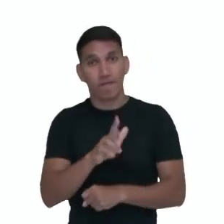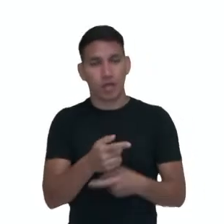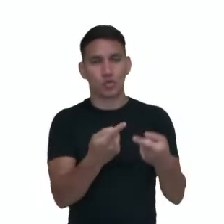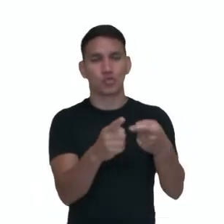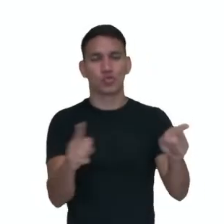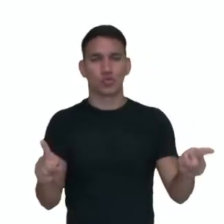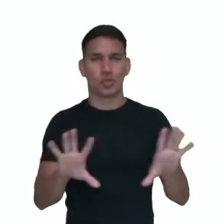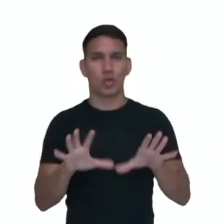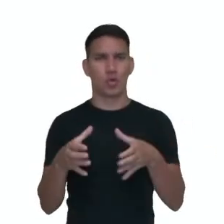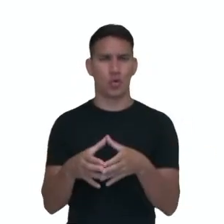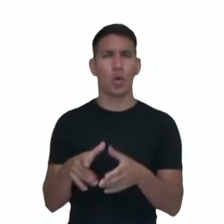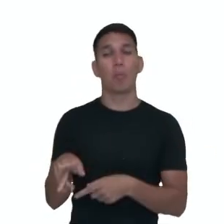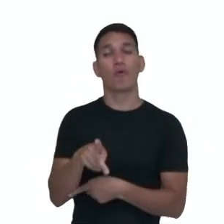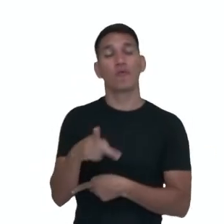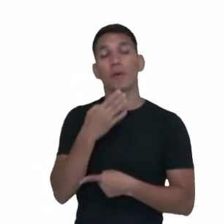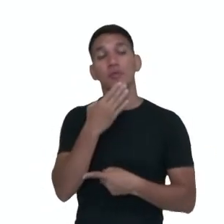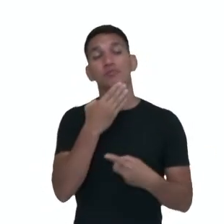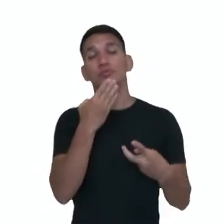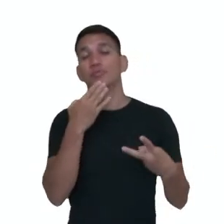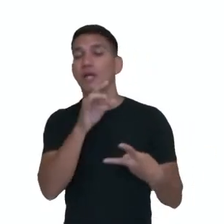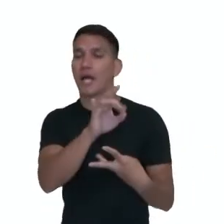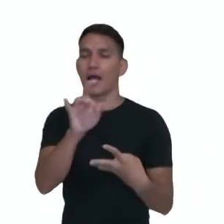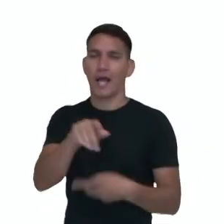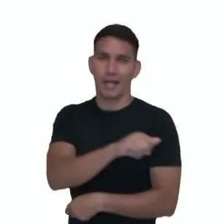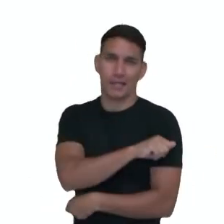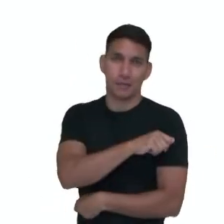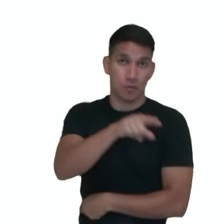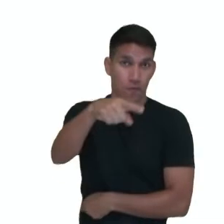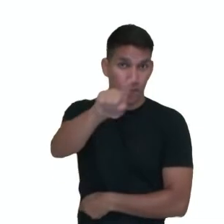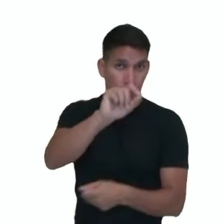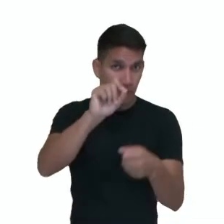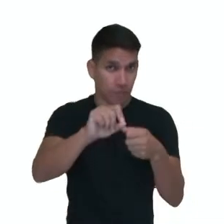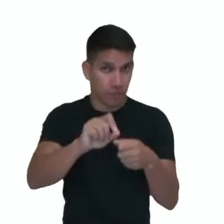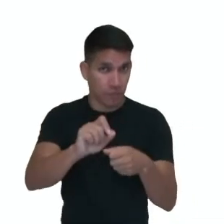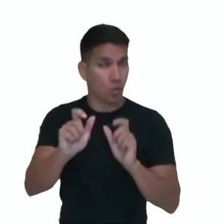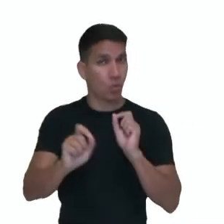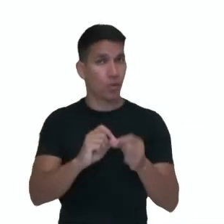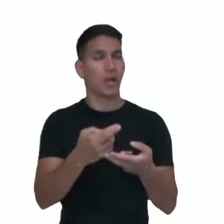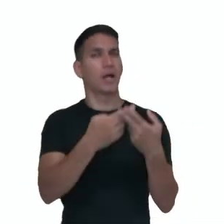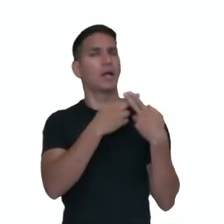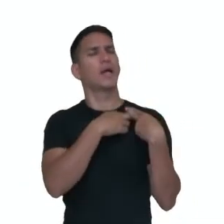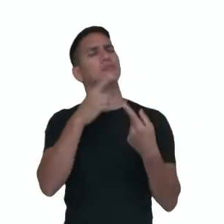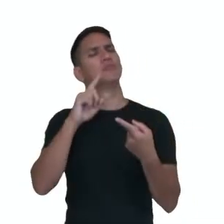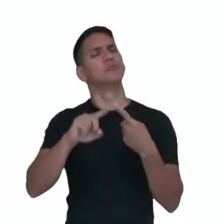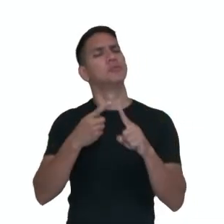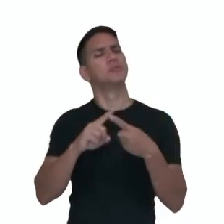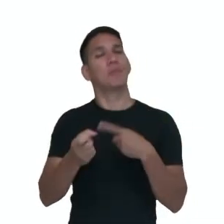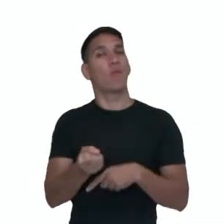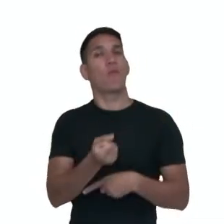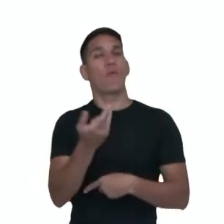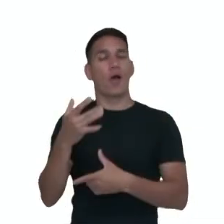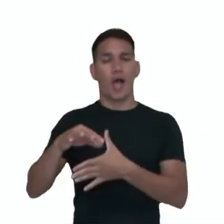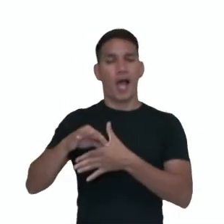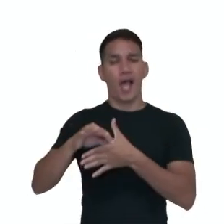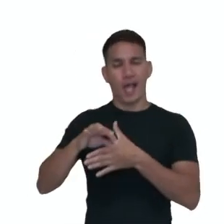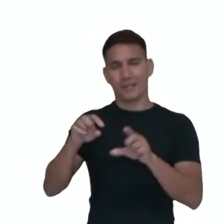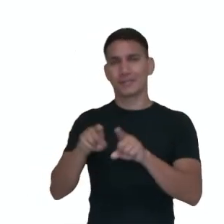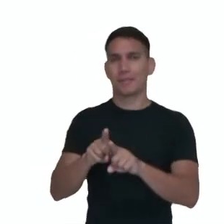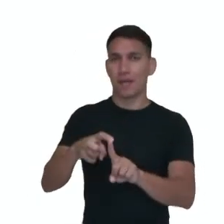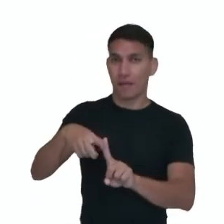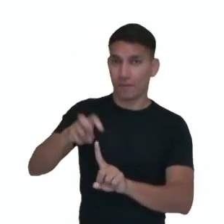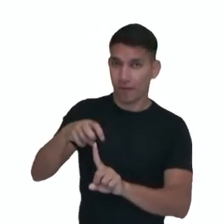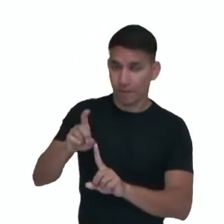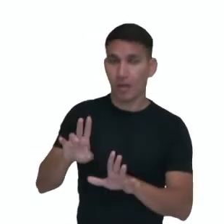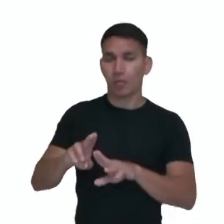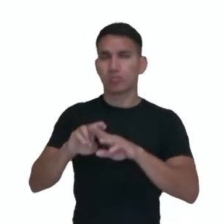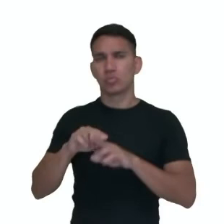professores atribuíram tarefas para cada estudante. A você ficou responsável o cálculo de carne e refrigerante. Os professores sugerem